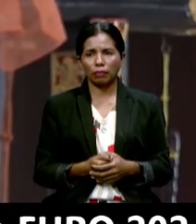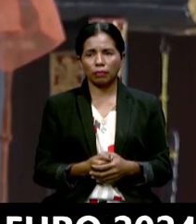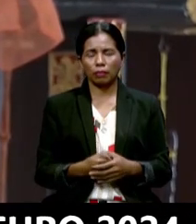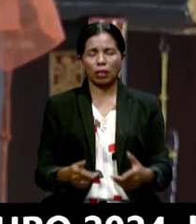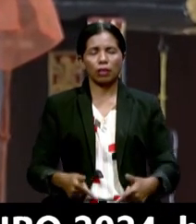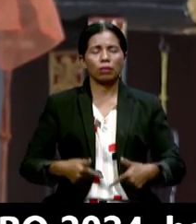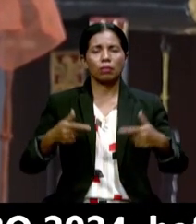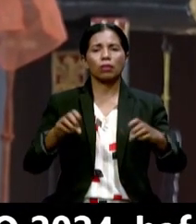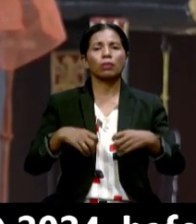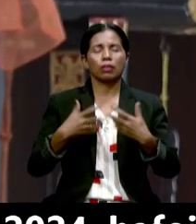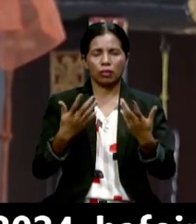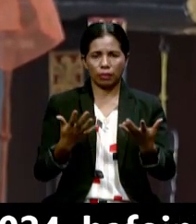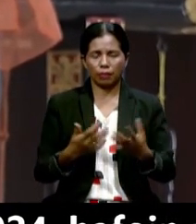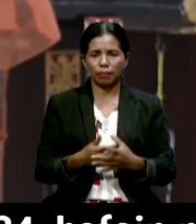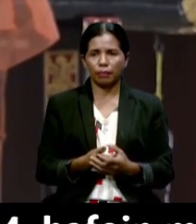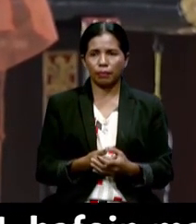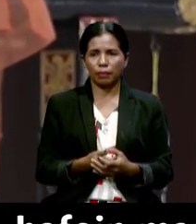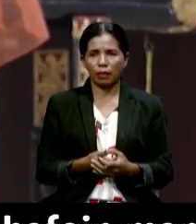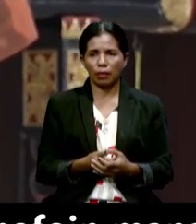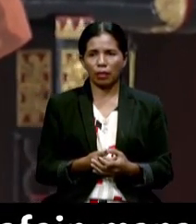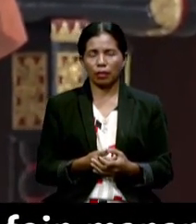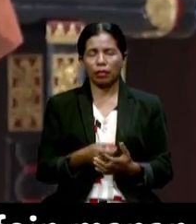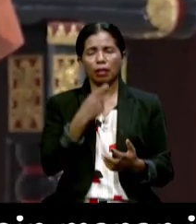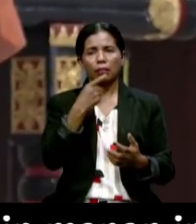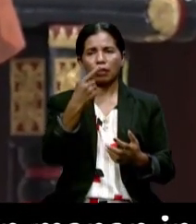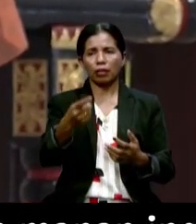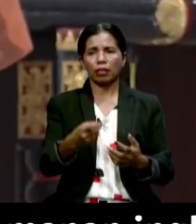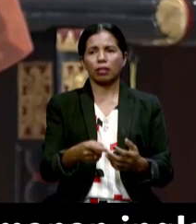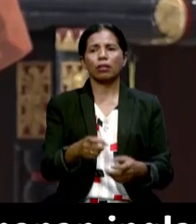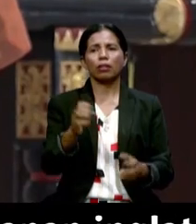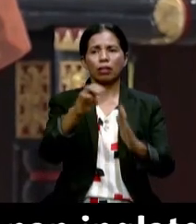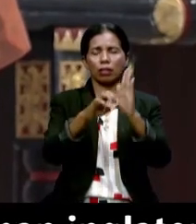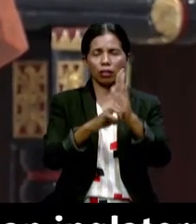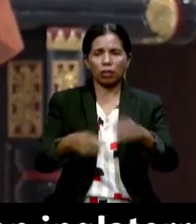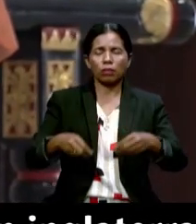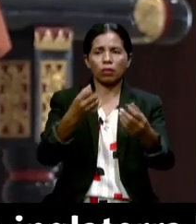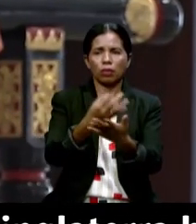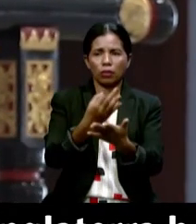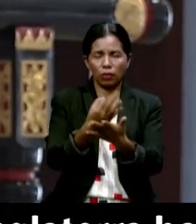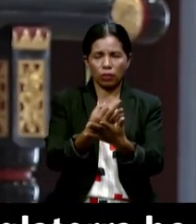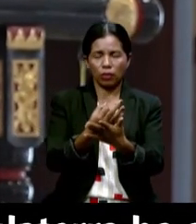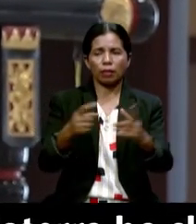Atumori sana sa. Tanu ba diyan? Si, istar fone di kosa ba?